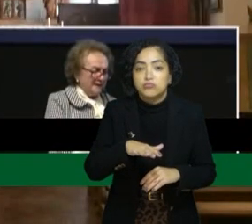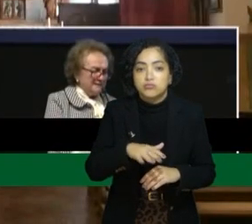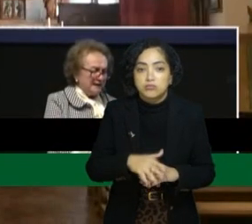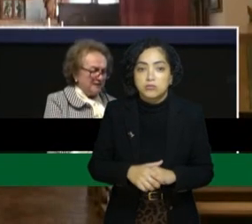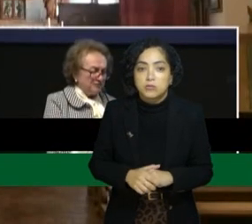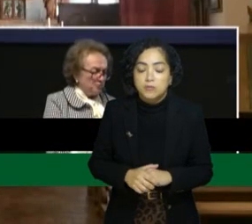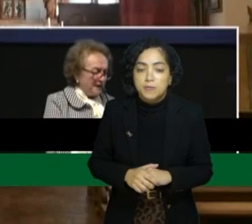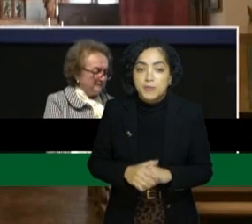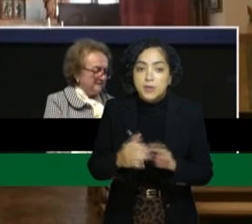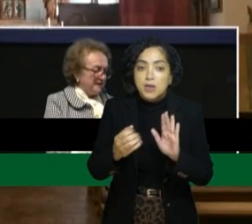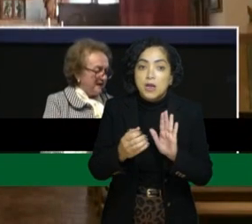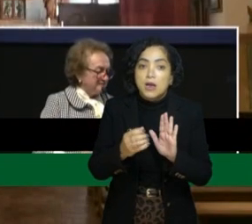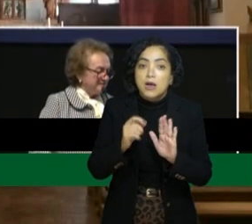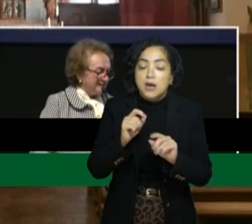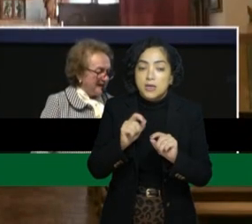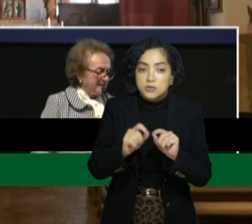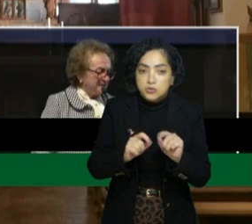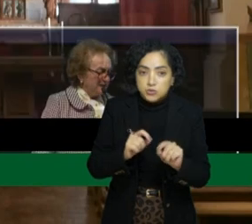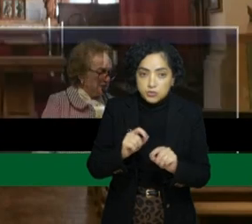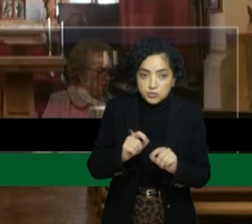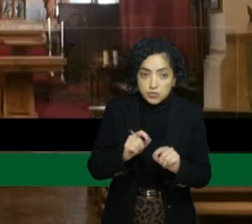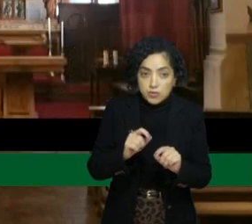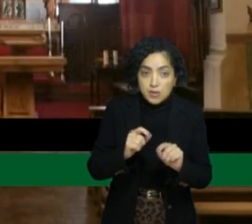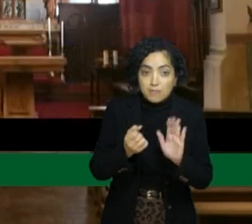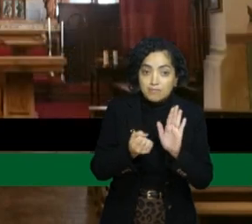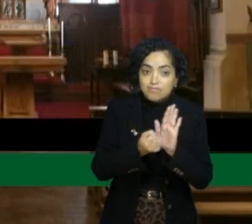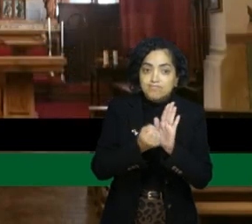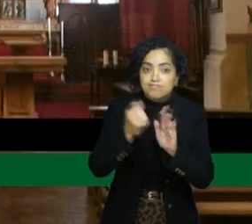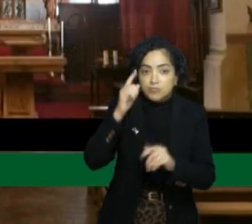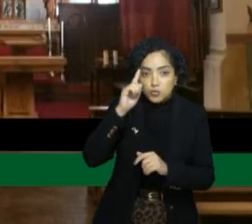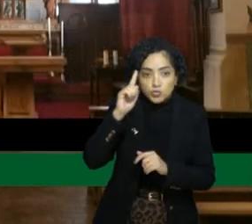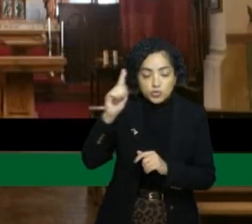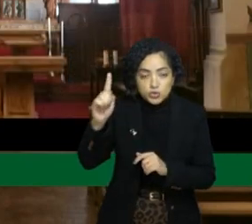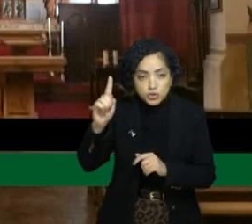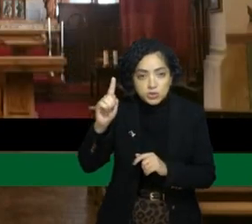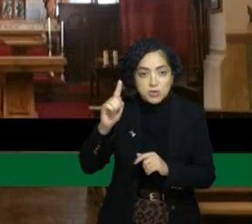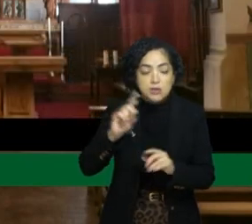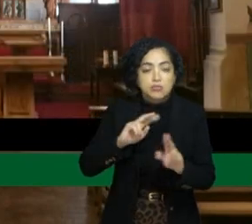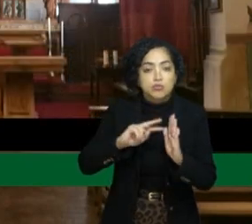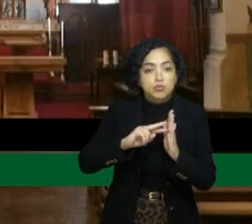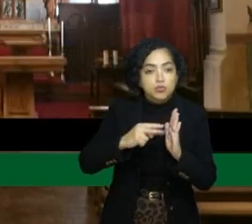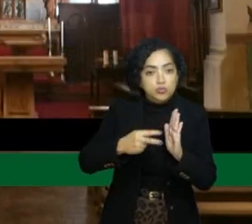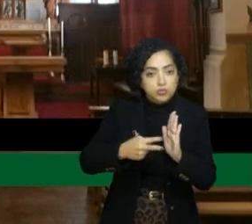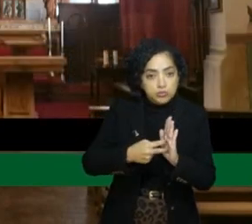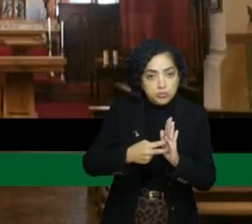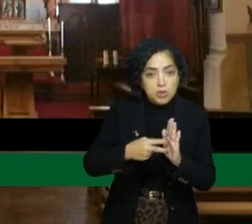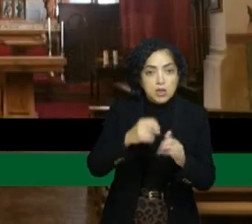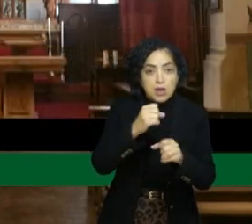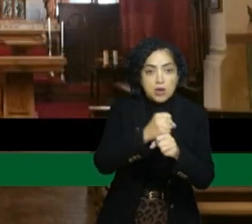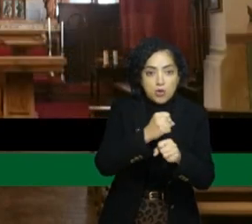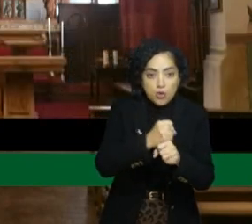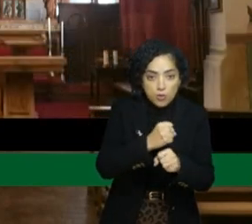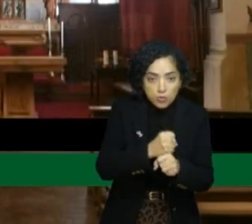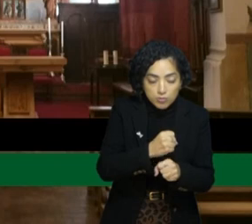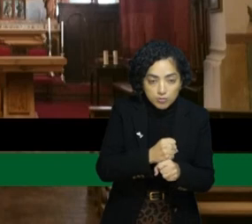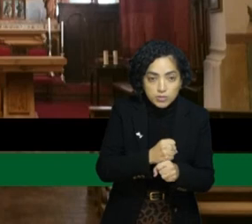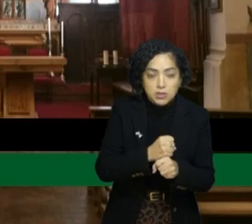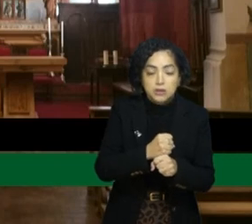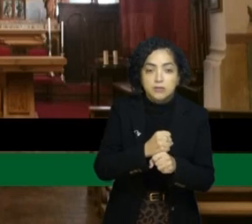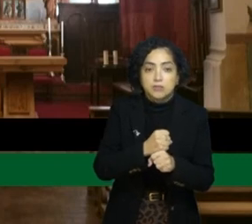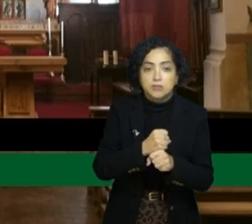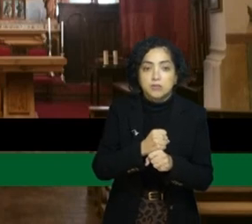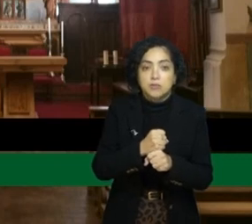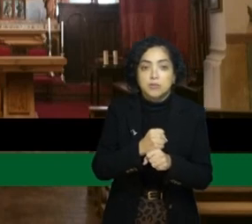marcar indelevelmente essa data com esta significativa obra que é consagrada